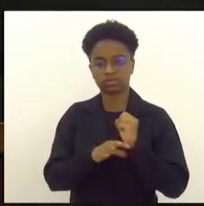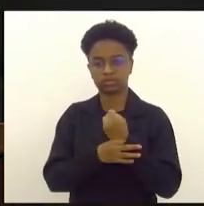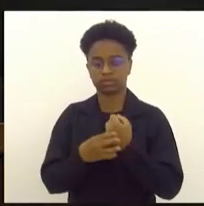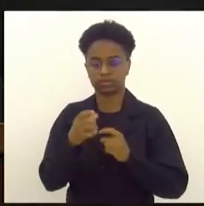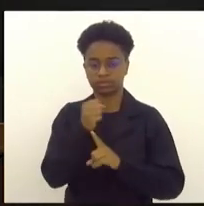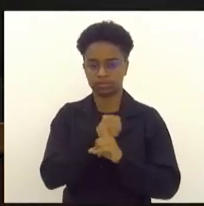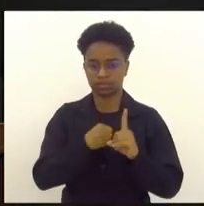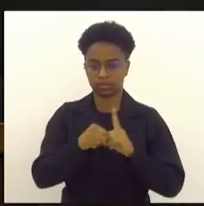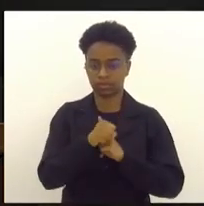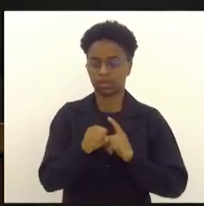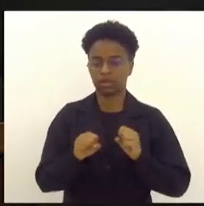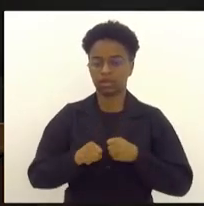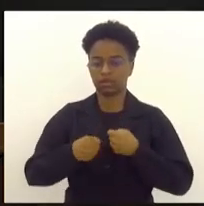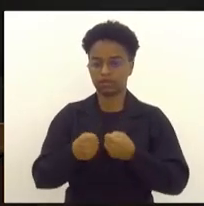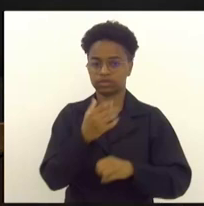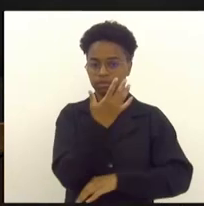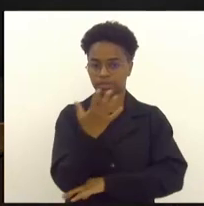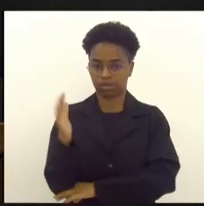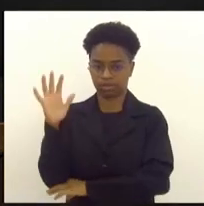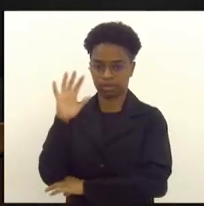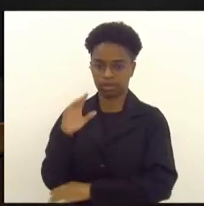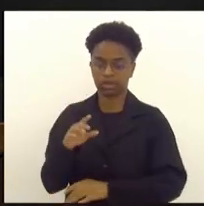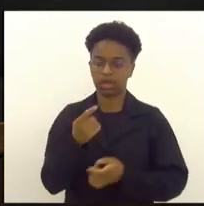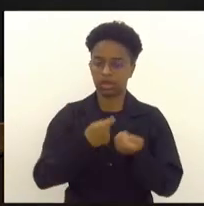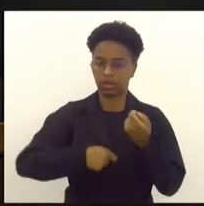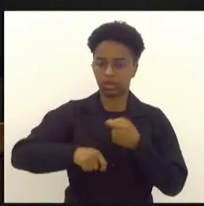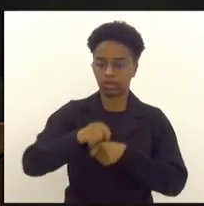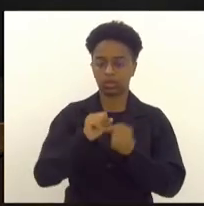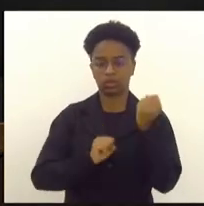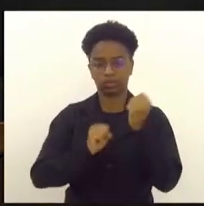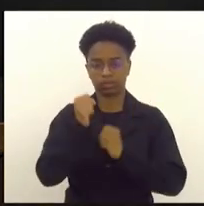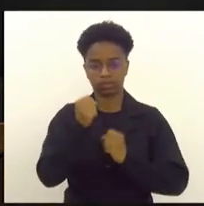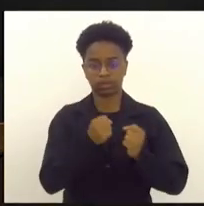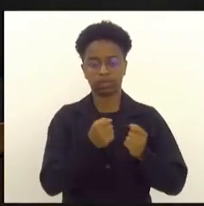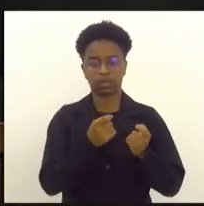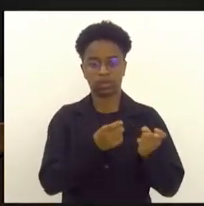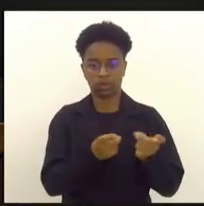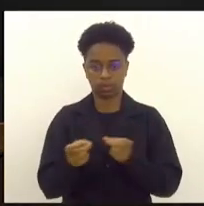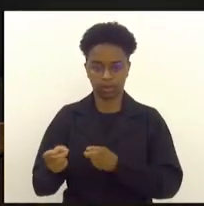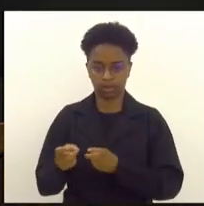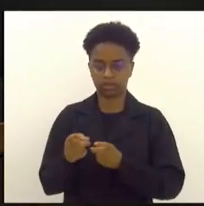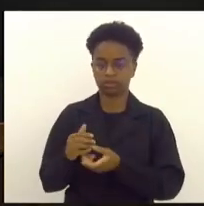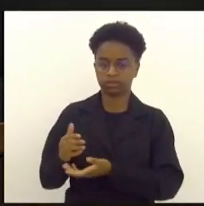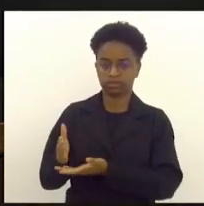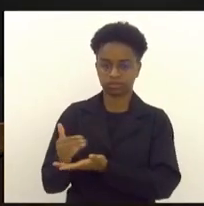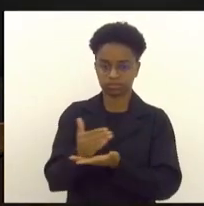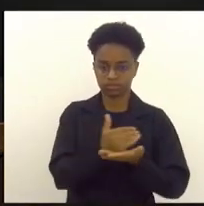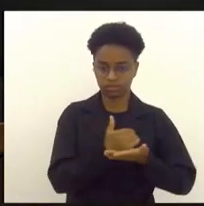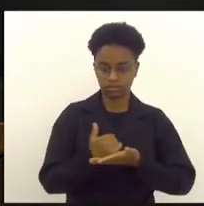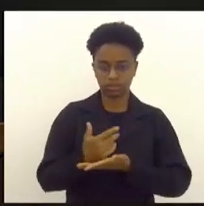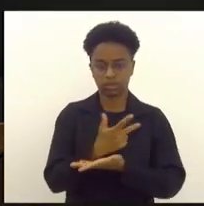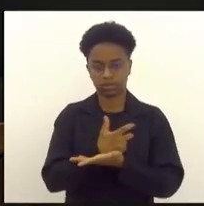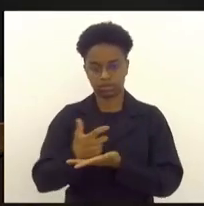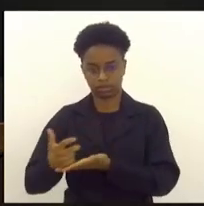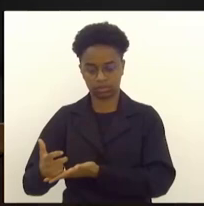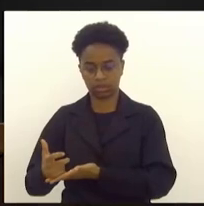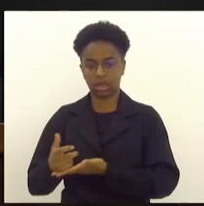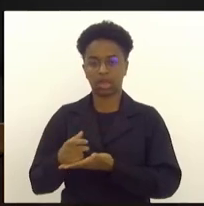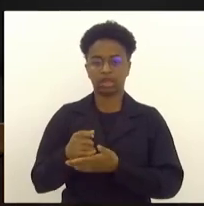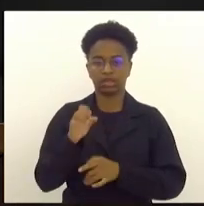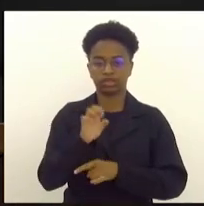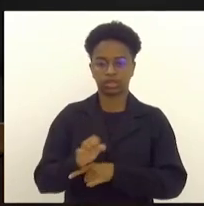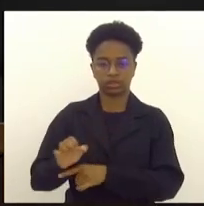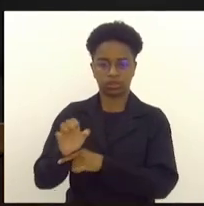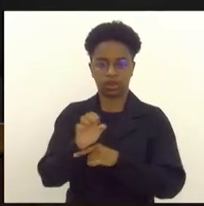de Defesa do meio ambiente de Economia indústria comércio de tributação controle da arrecadação Estadual